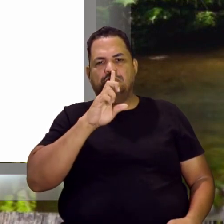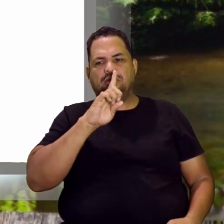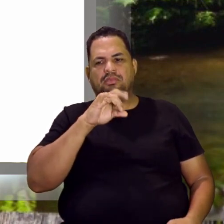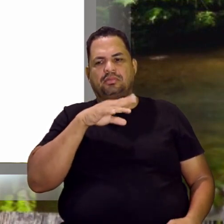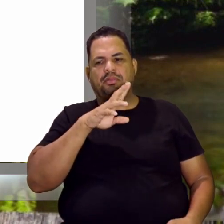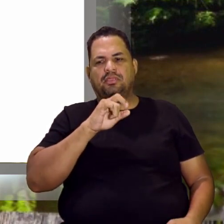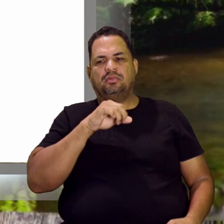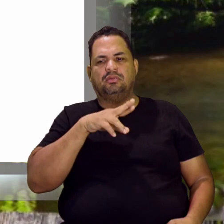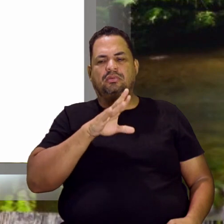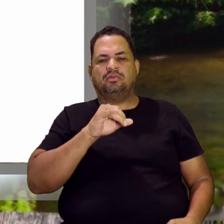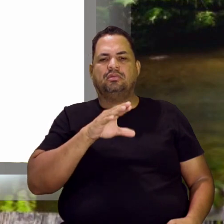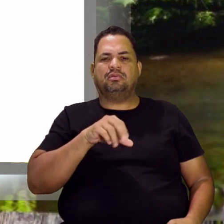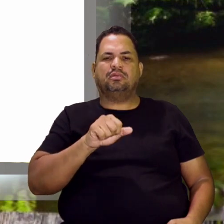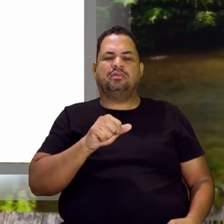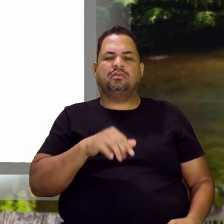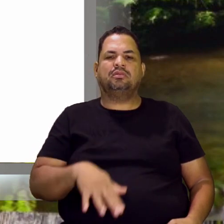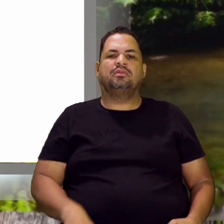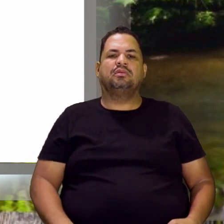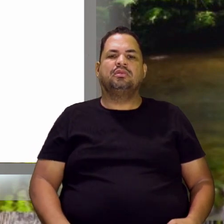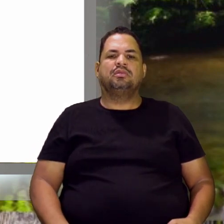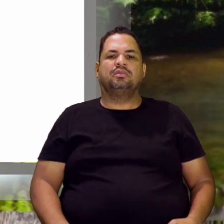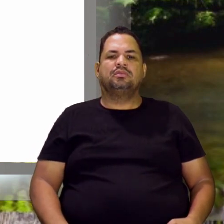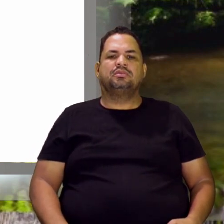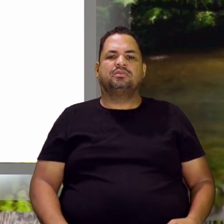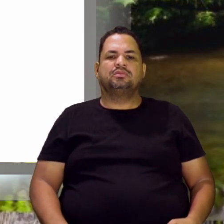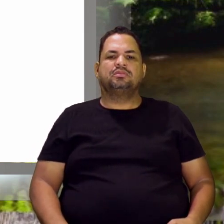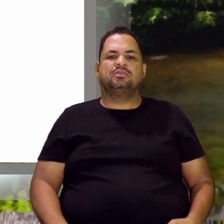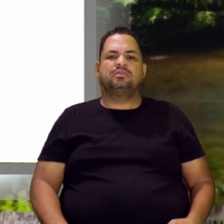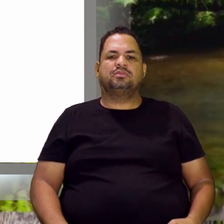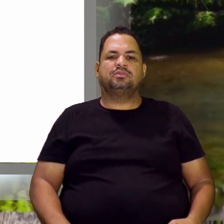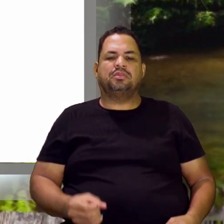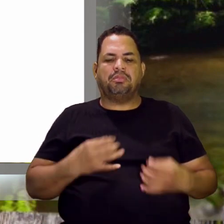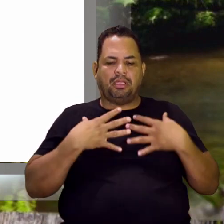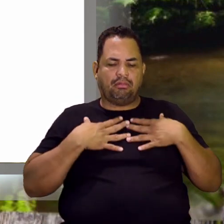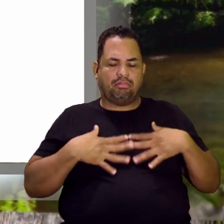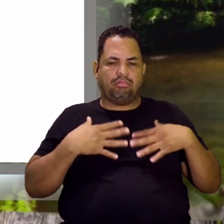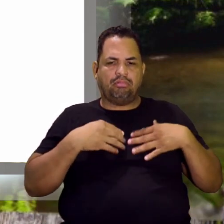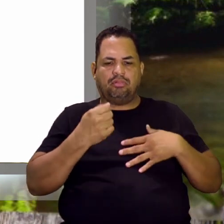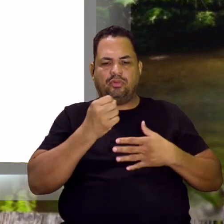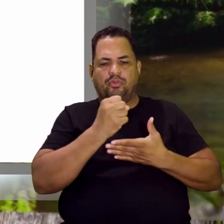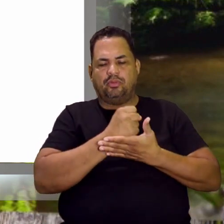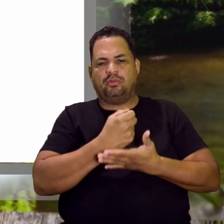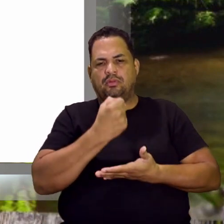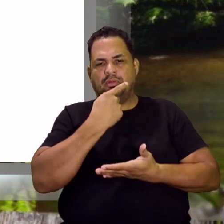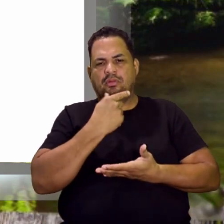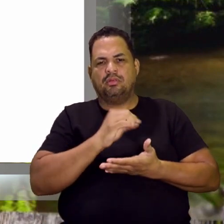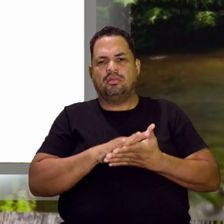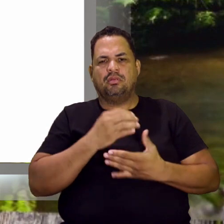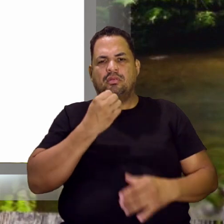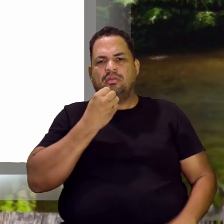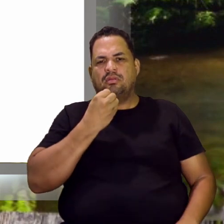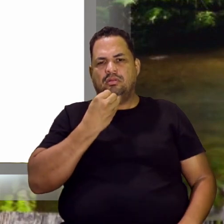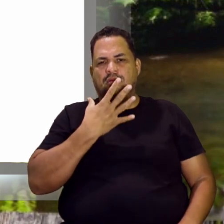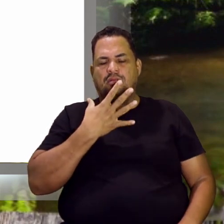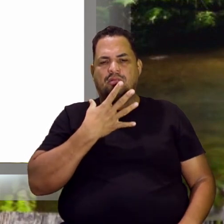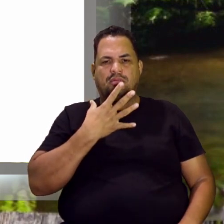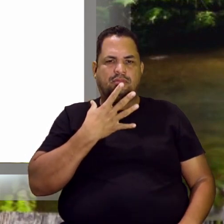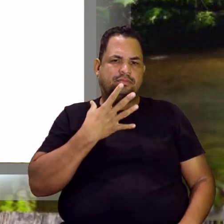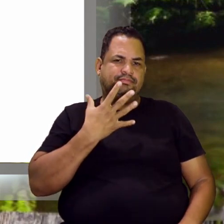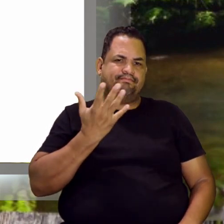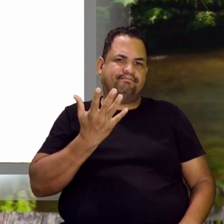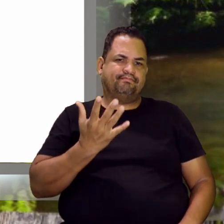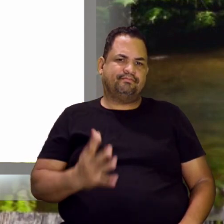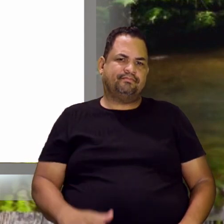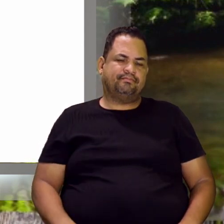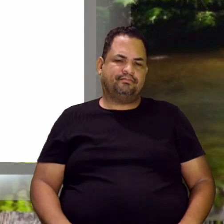né? Sei lá, um remédio, um analgésico qualquer, e diz, toma esse calmante aqui, isso aqui é bom para